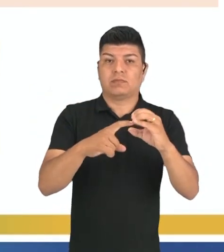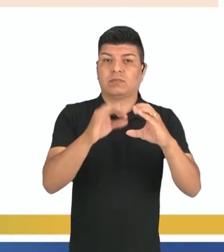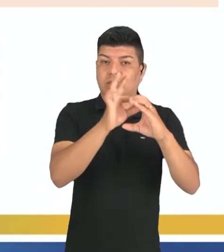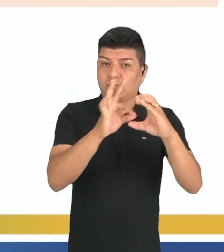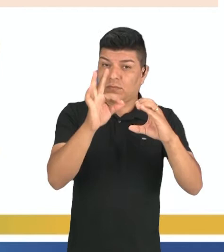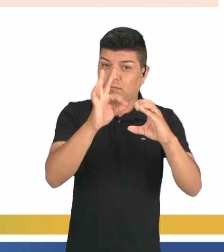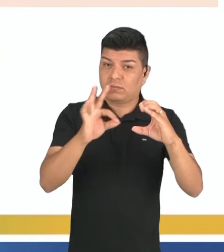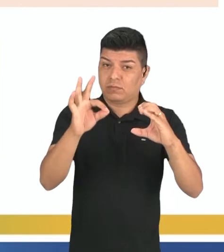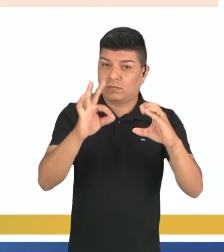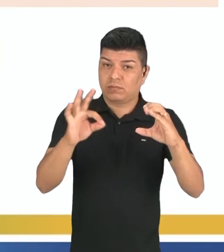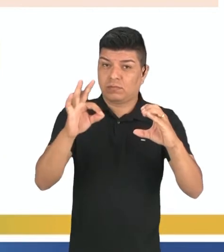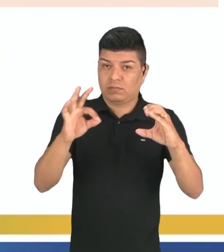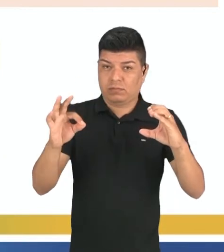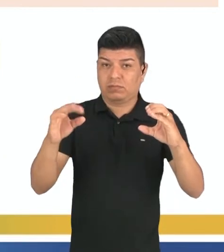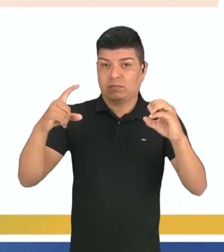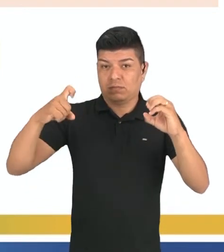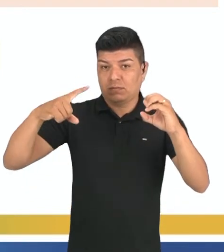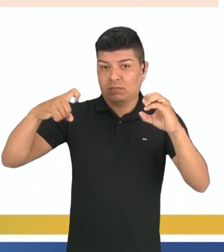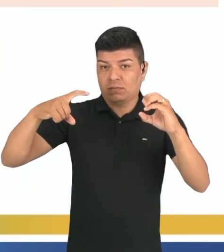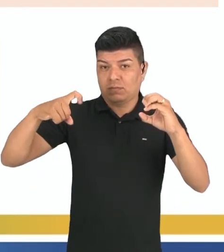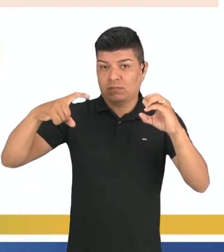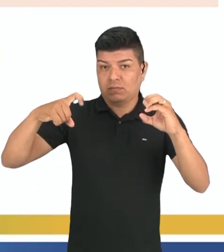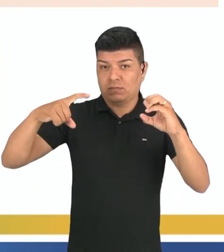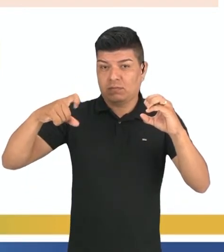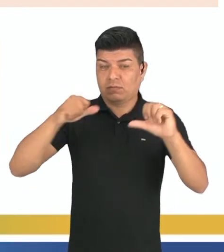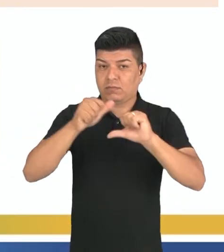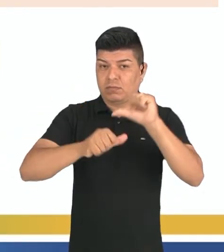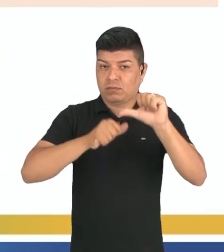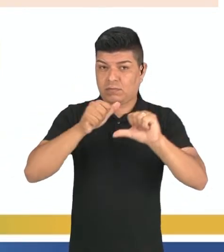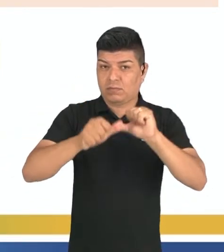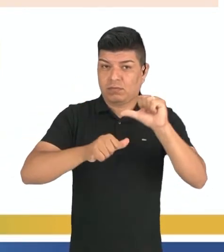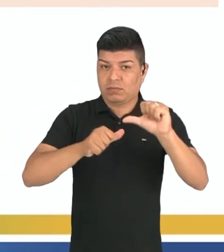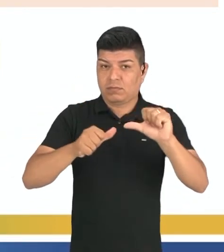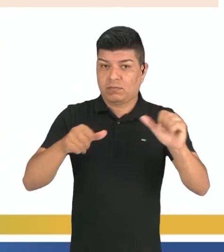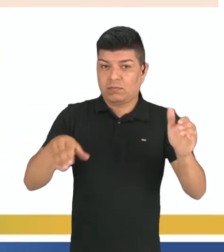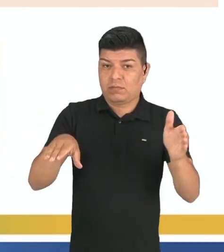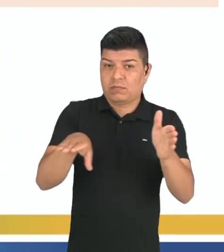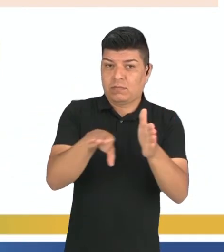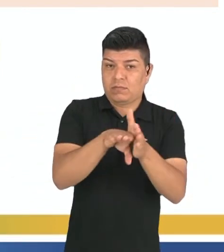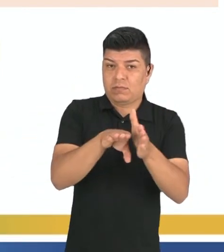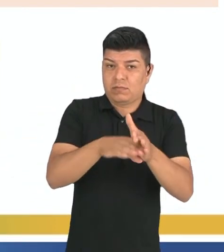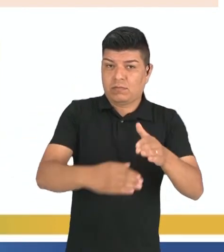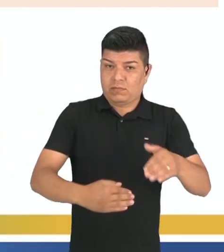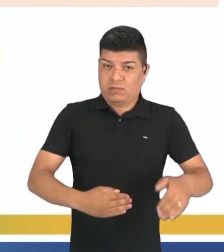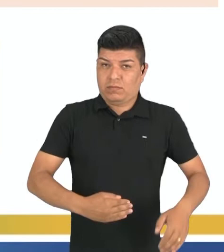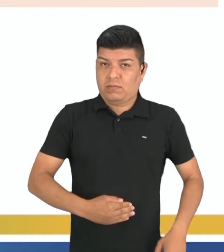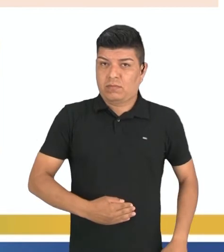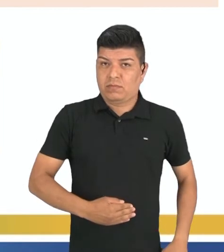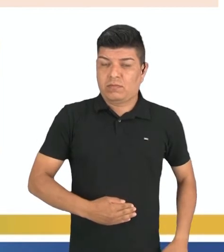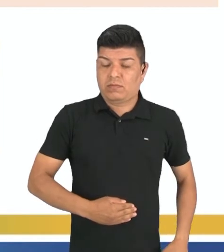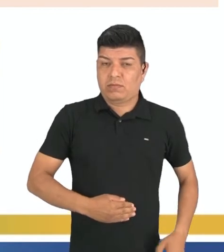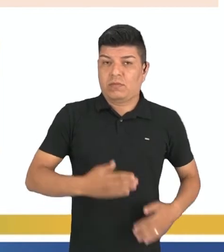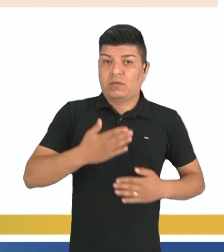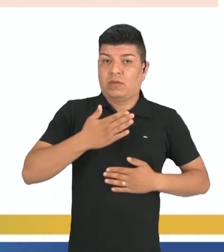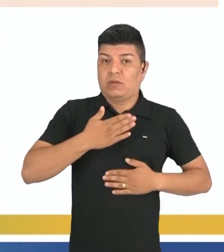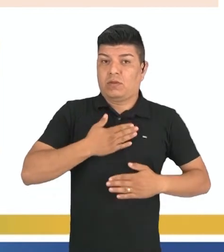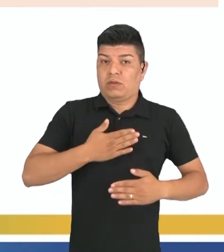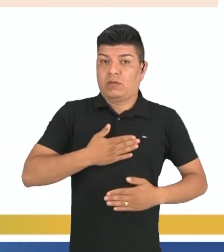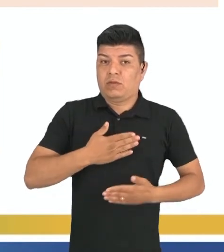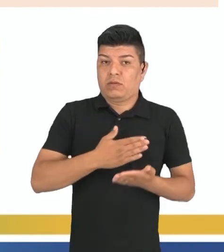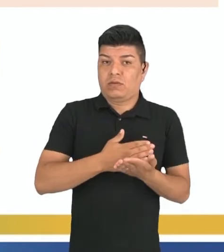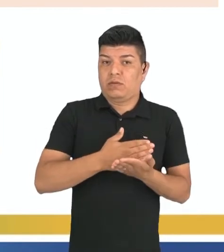se transformar em zigoto, vai chegar até o útero, vai se aderir à parede e o corpo vai